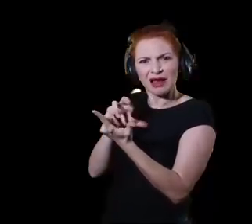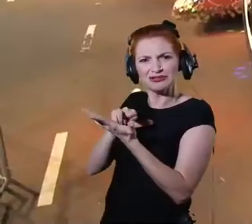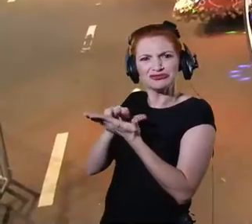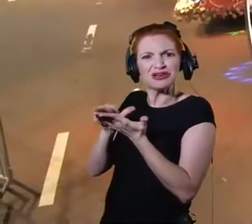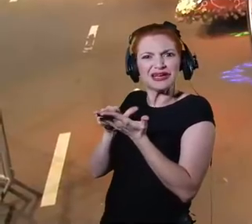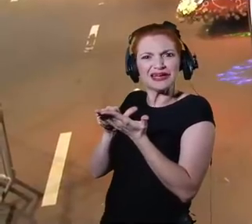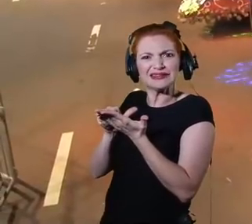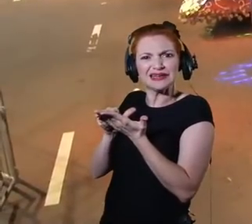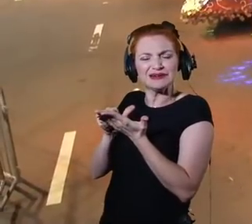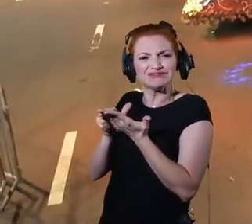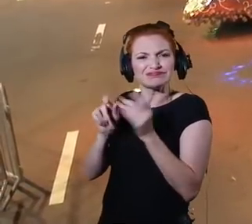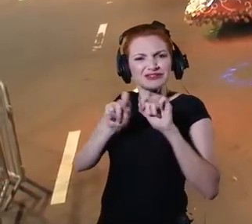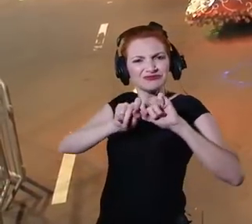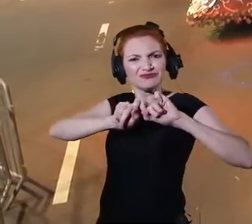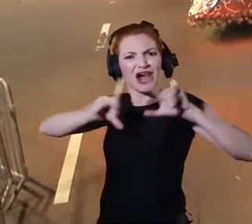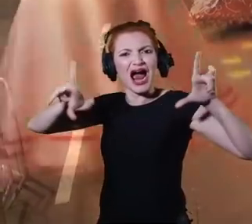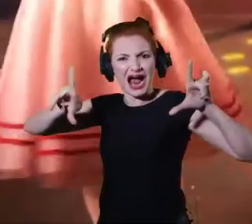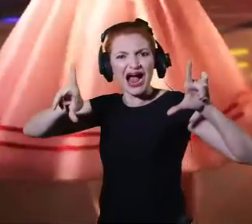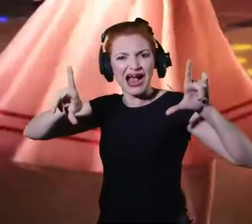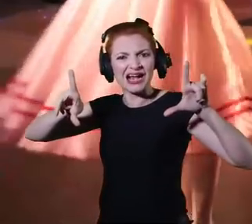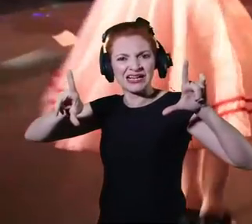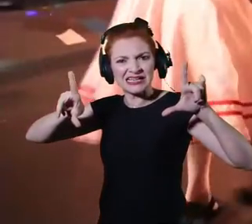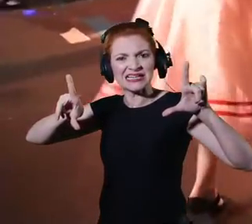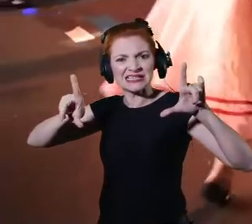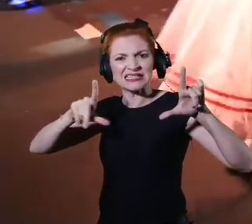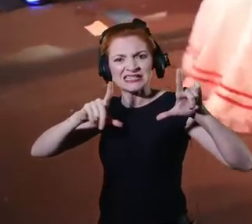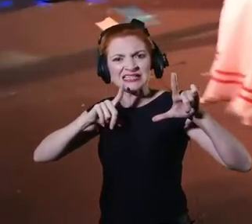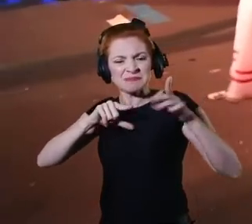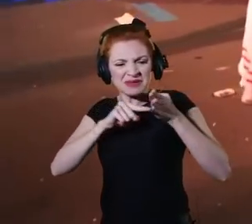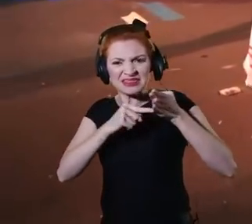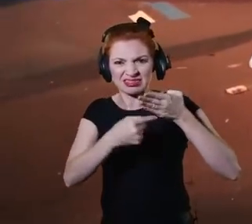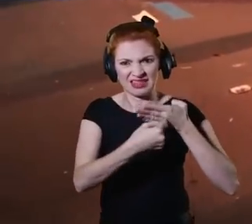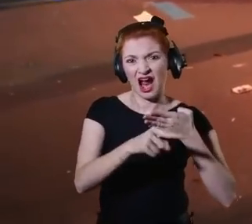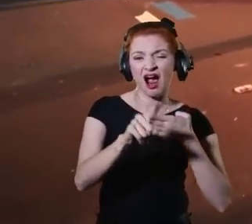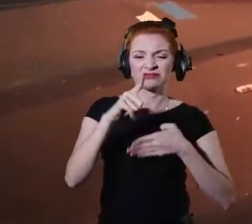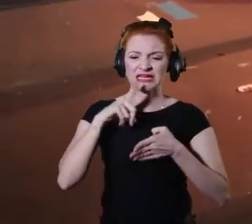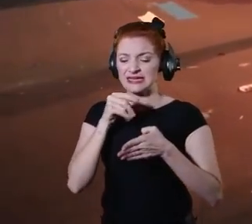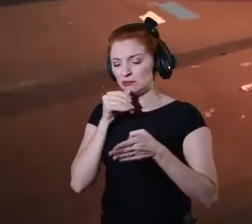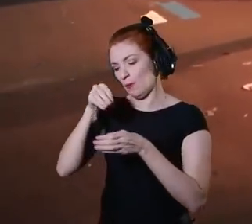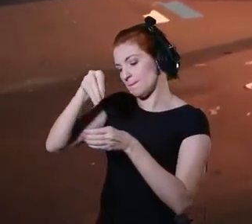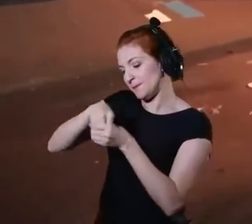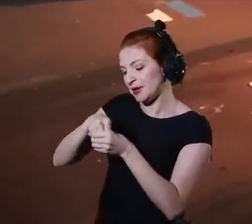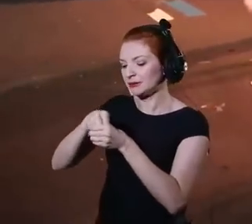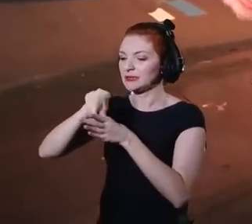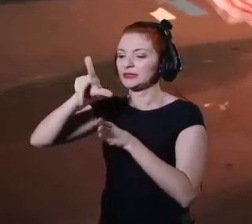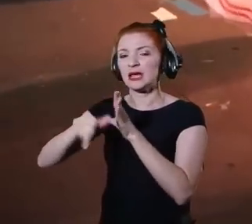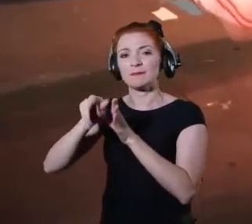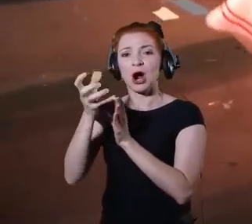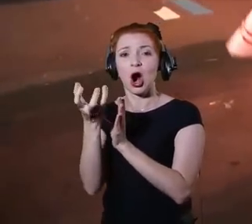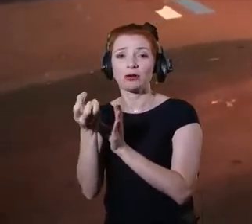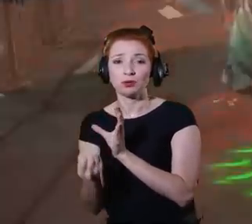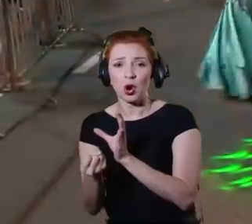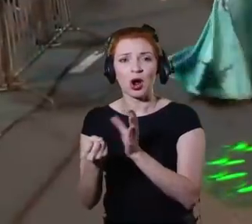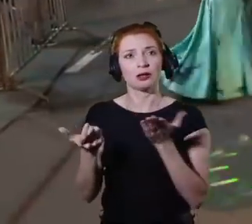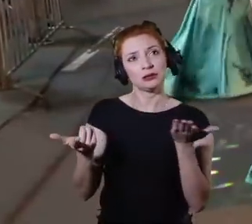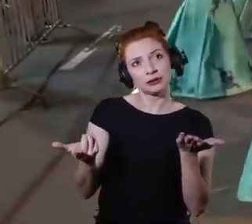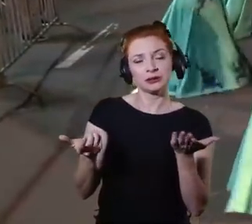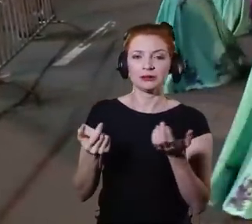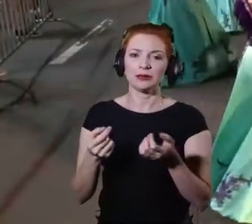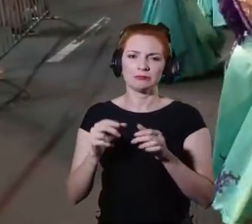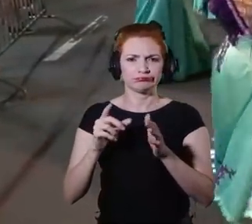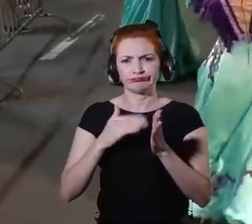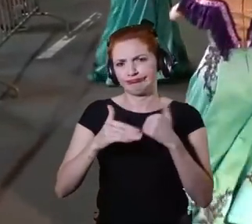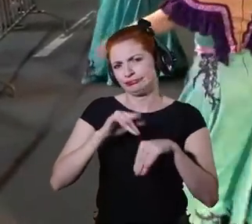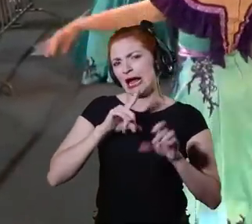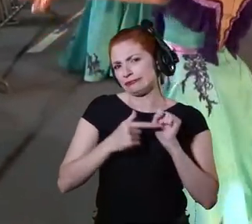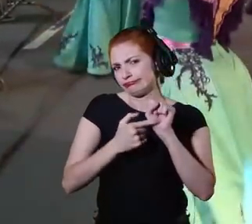verbos, provérbios que se dizem, né? É plantando que se colhe. É, você plantou, colheu o que plantou, né? Mas isso tem toda uma